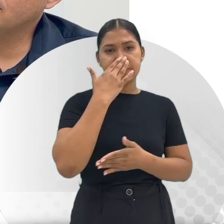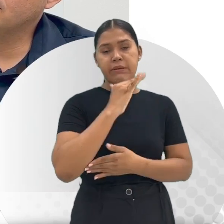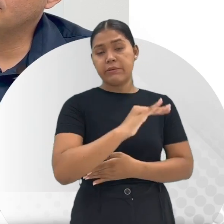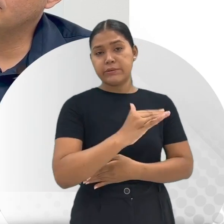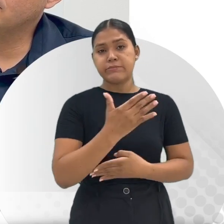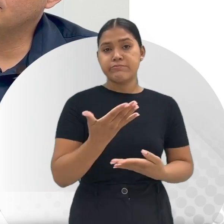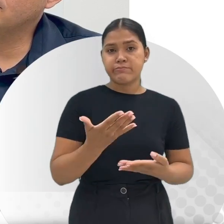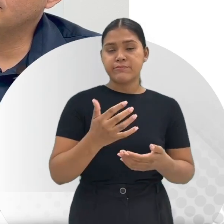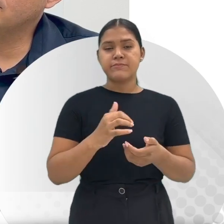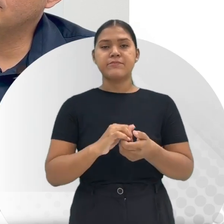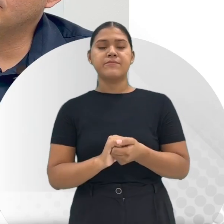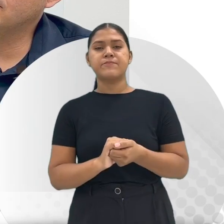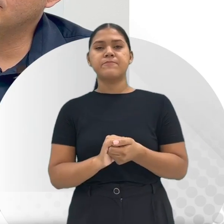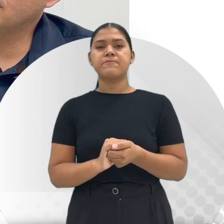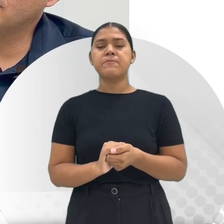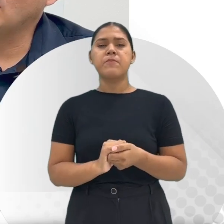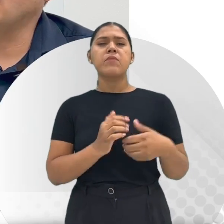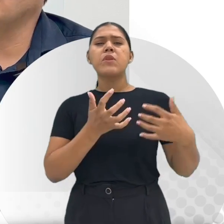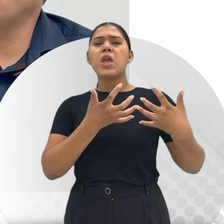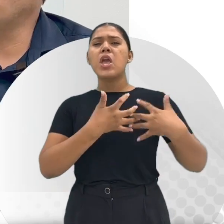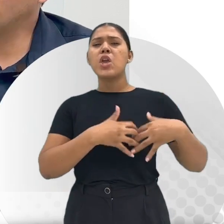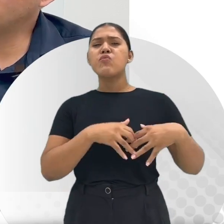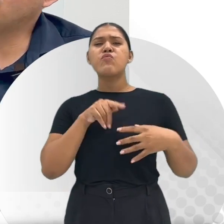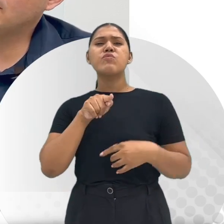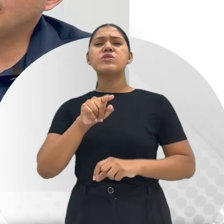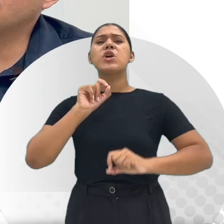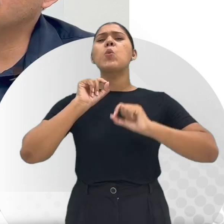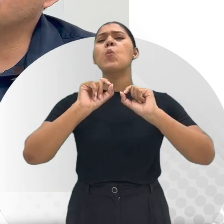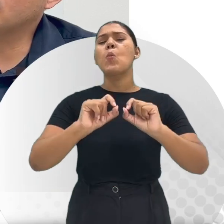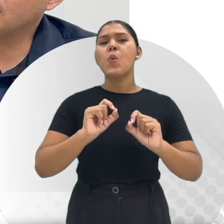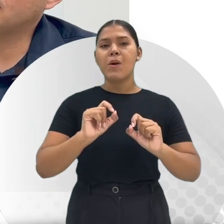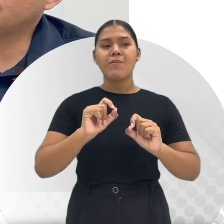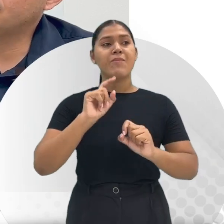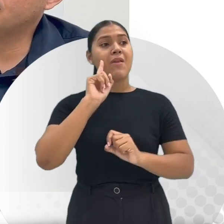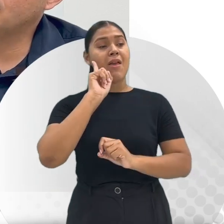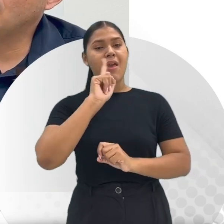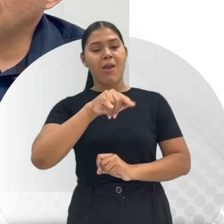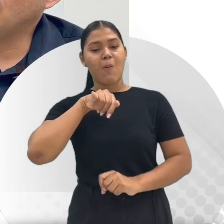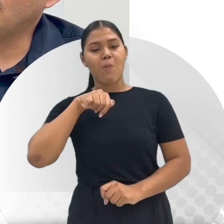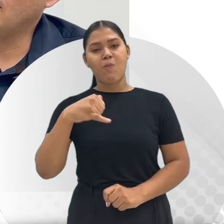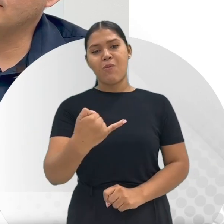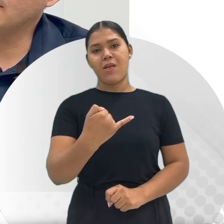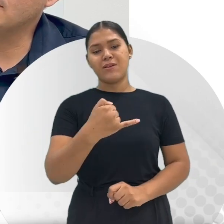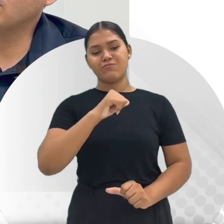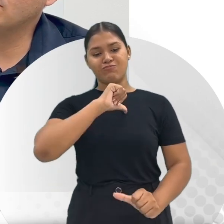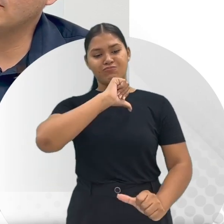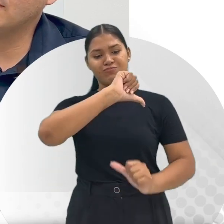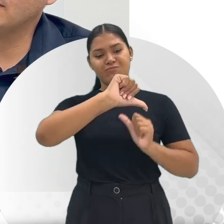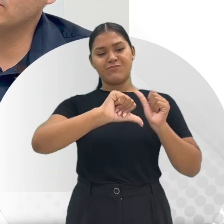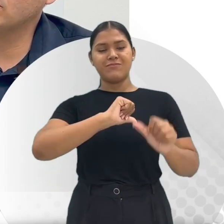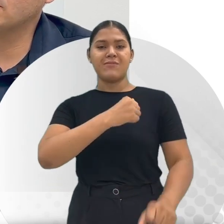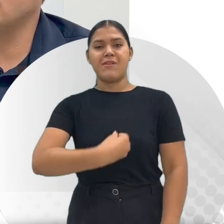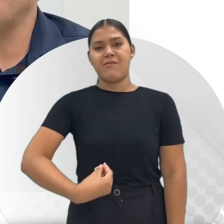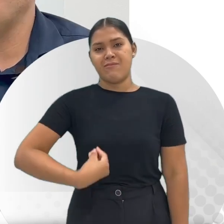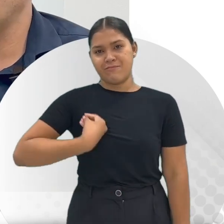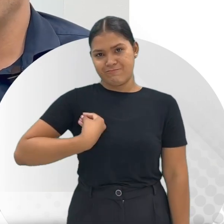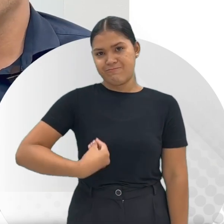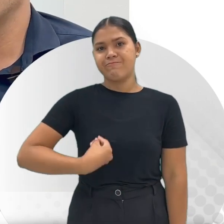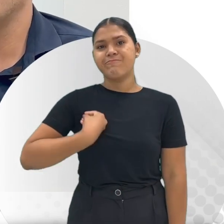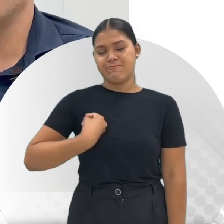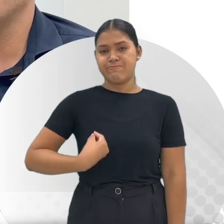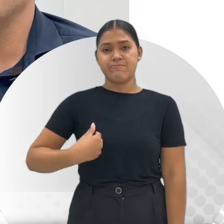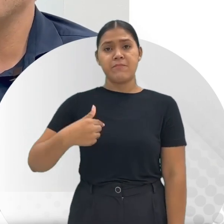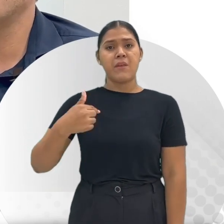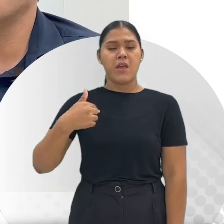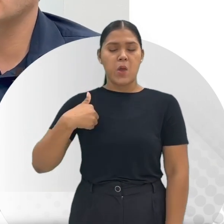por último, o IFRO para você é? Uma oportunidade de mudança. Desde quando eu entrei na instituição, a minha